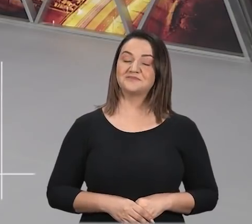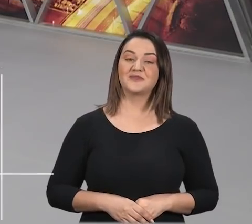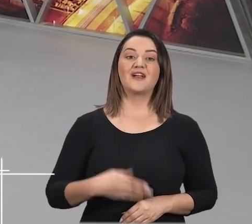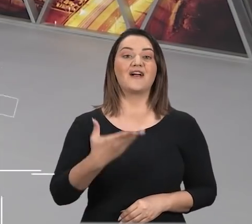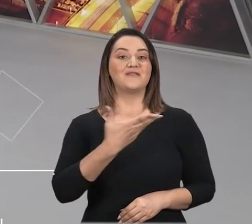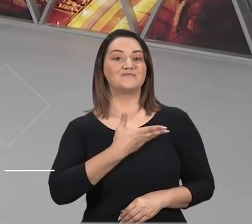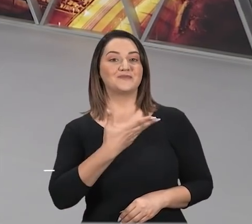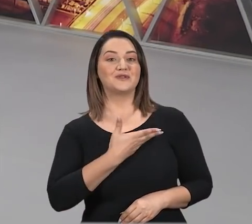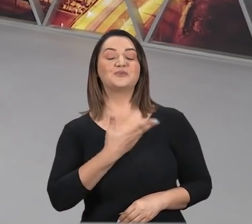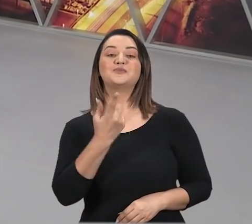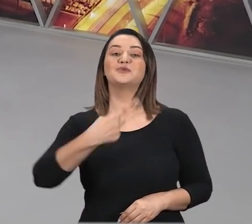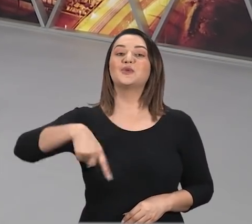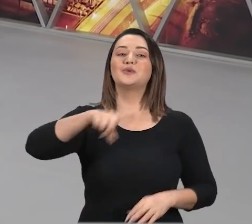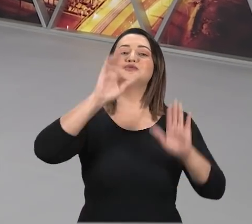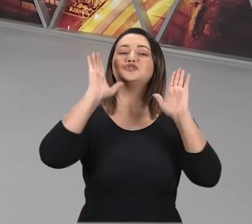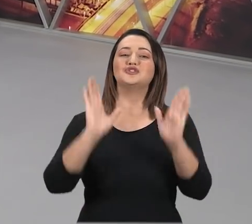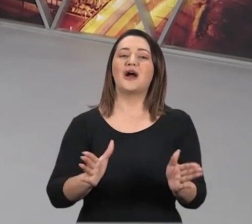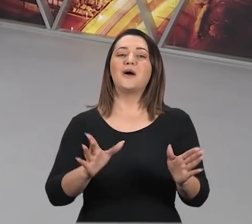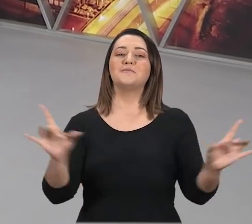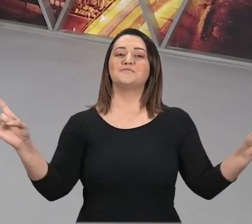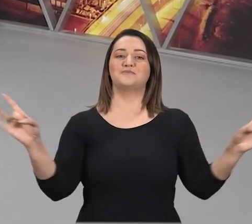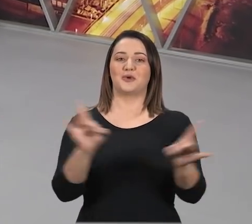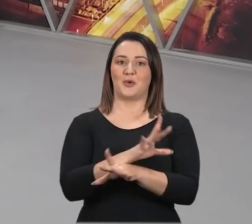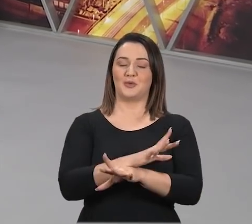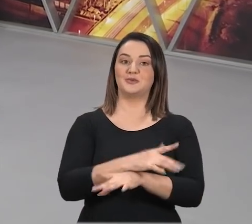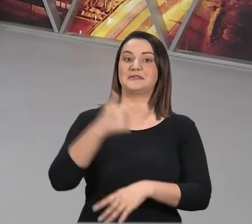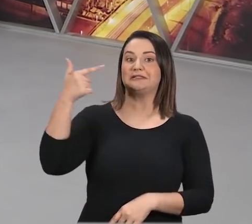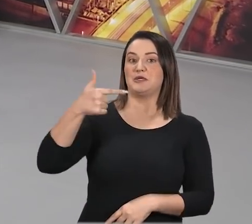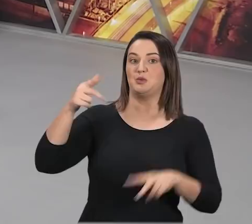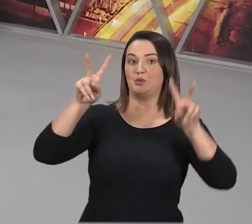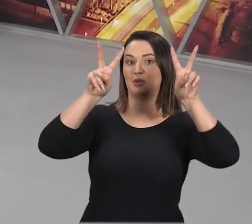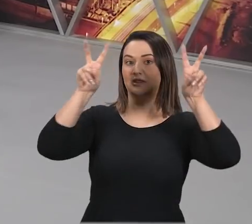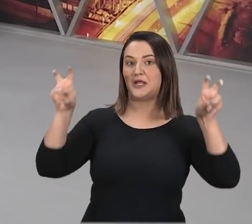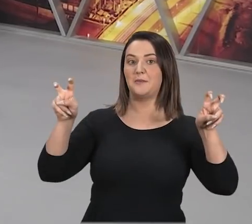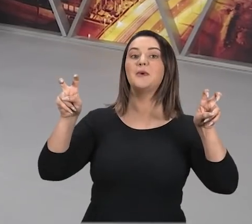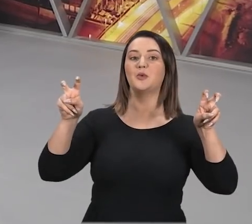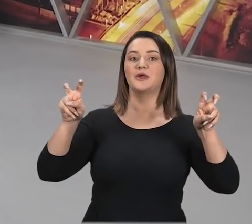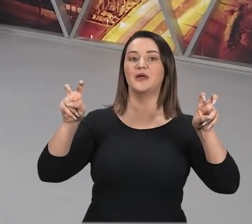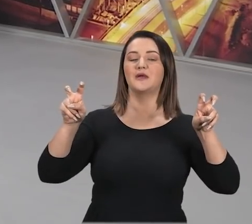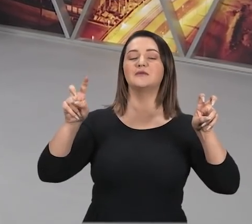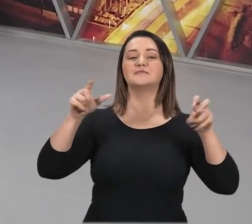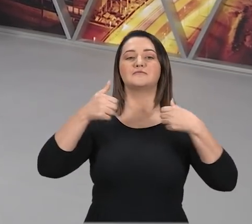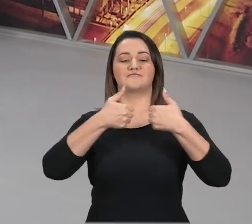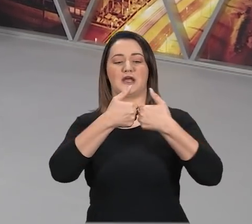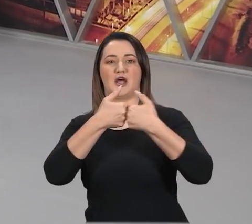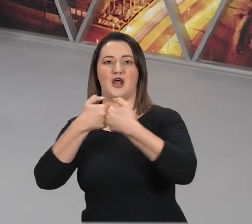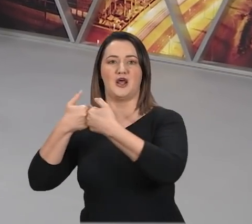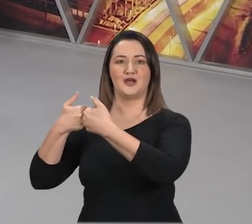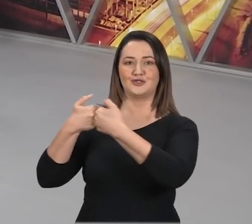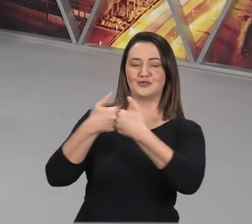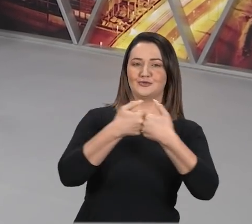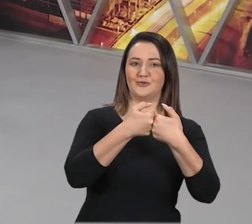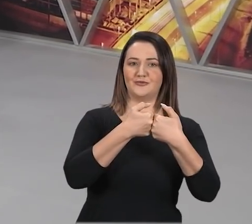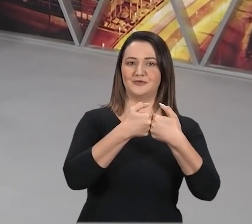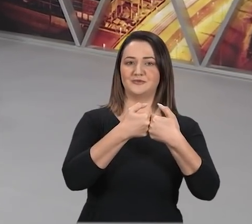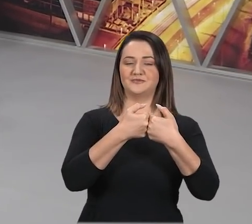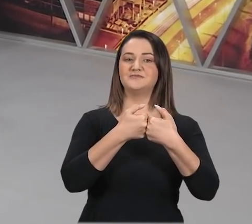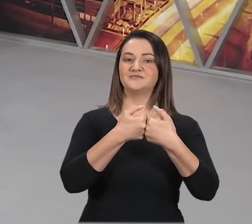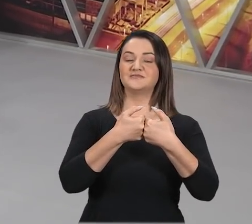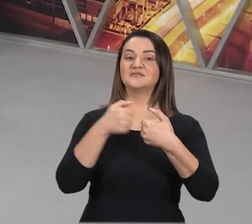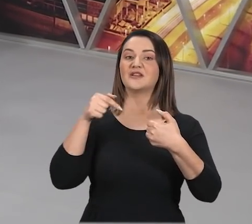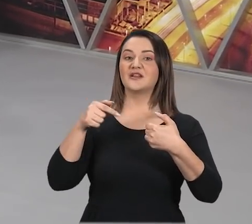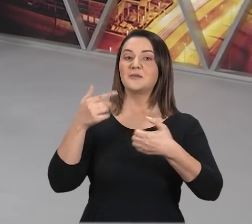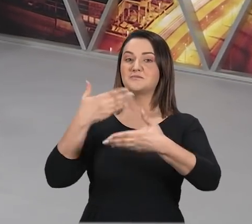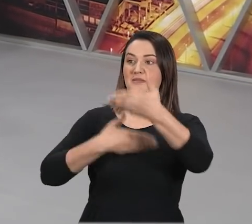Muito bem, meus amigos, nós estamos preparados para o segundo tema da série, O Grande Conflito. Esta